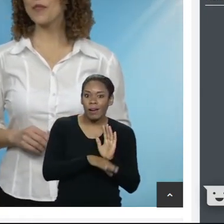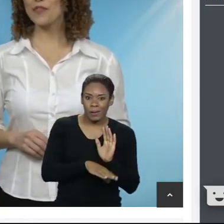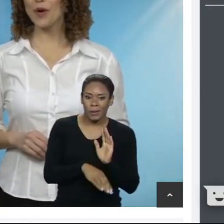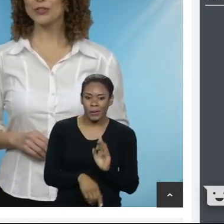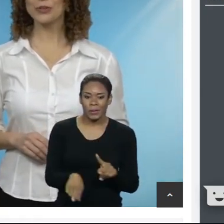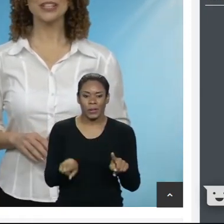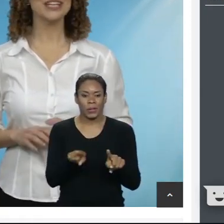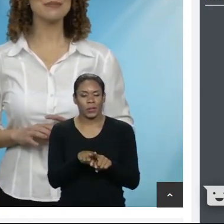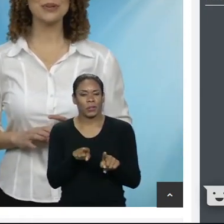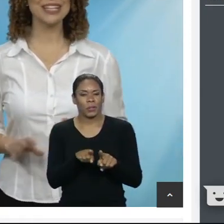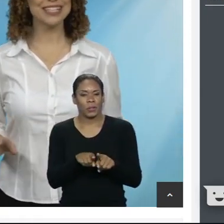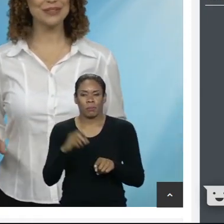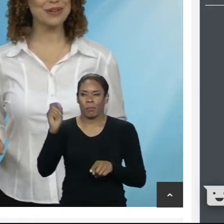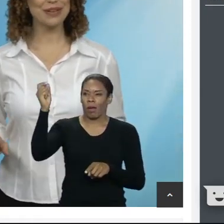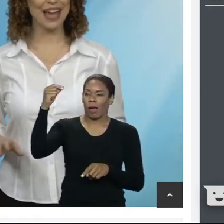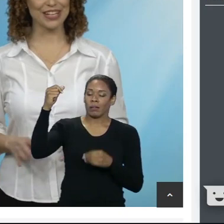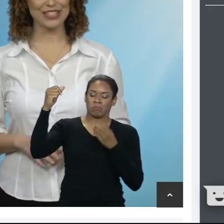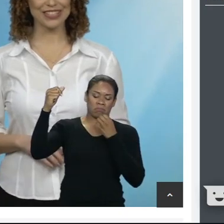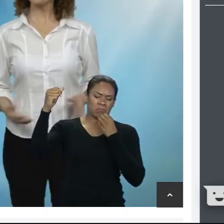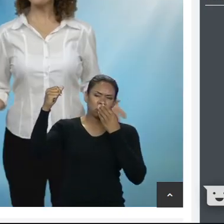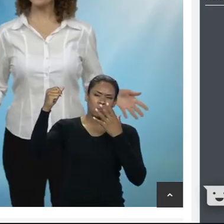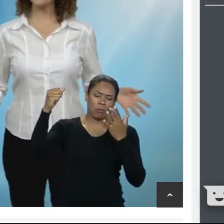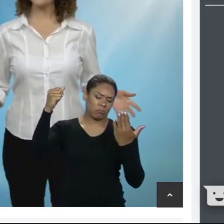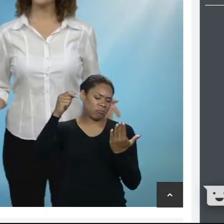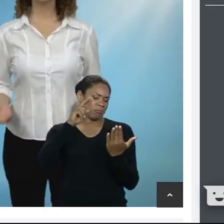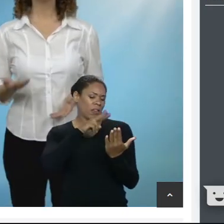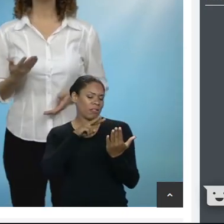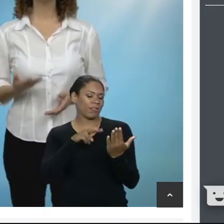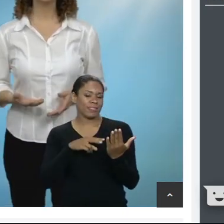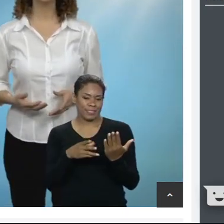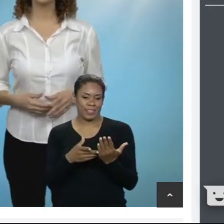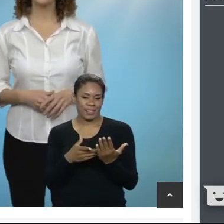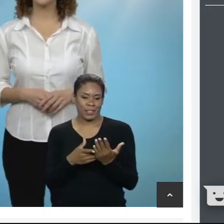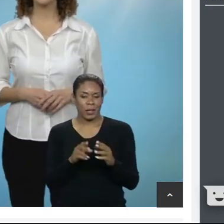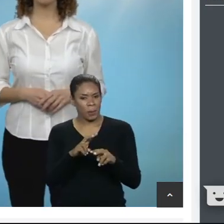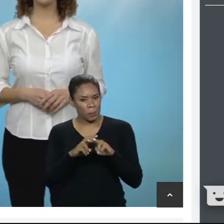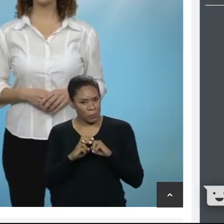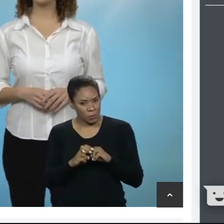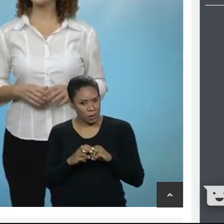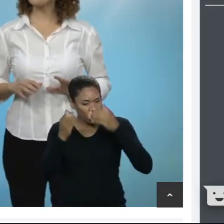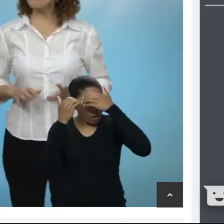propicia conforto e harmoniza o ambiente. Por isso, ilumine seu